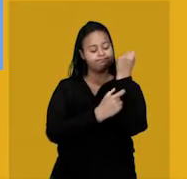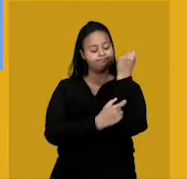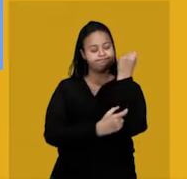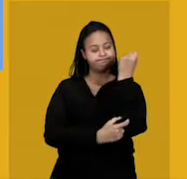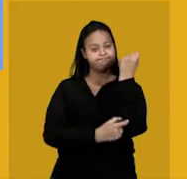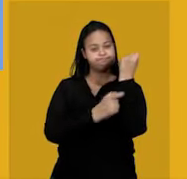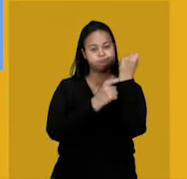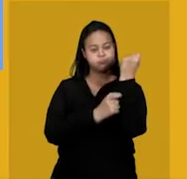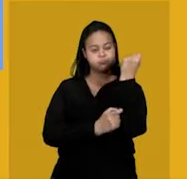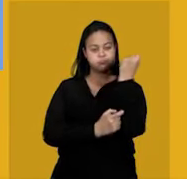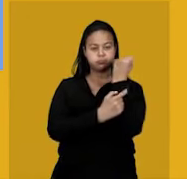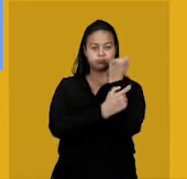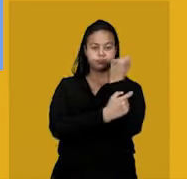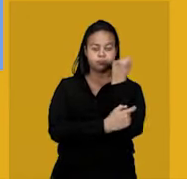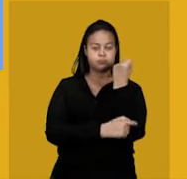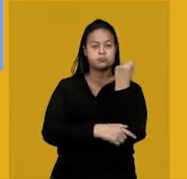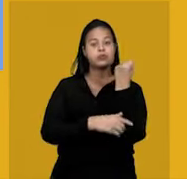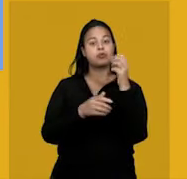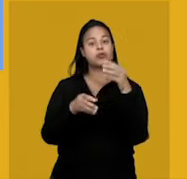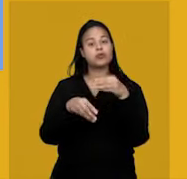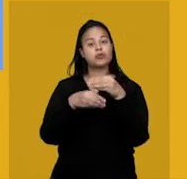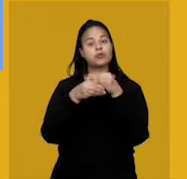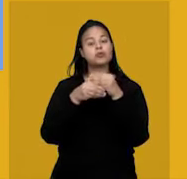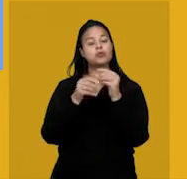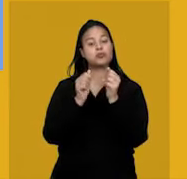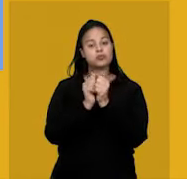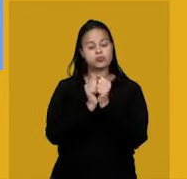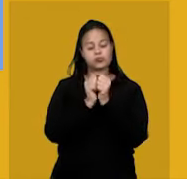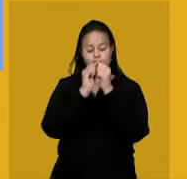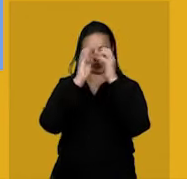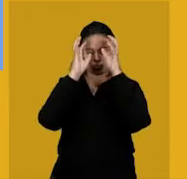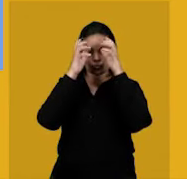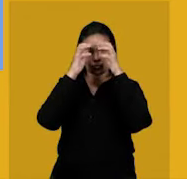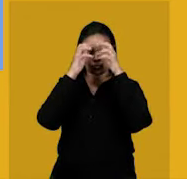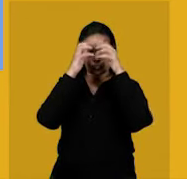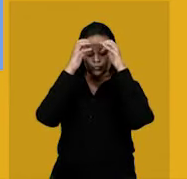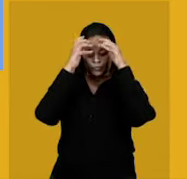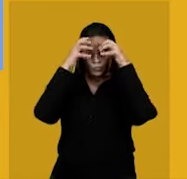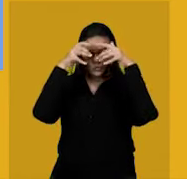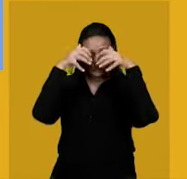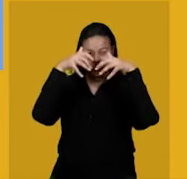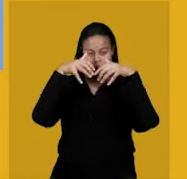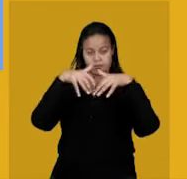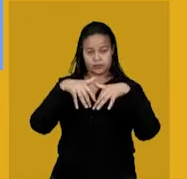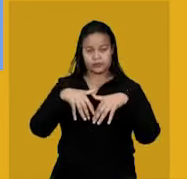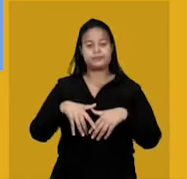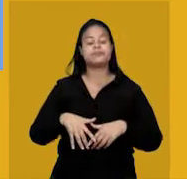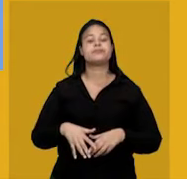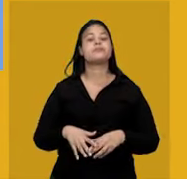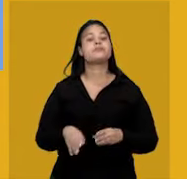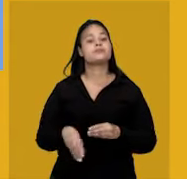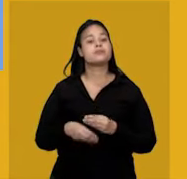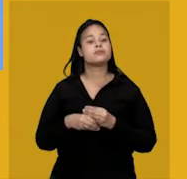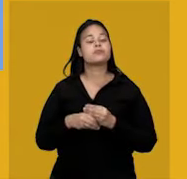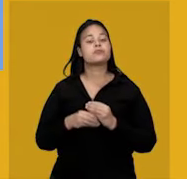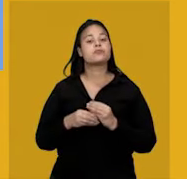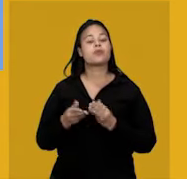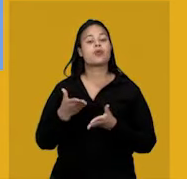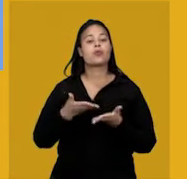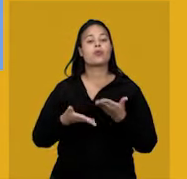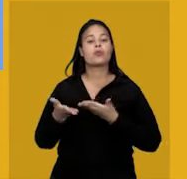fazem parte do sistema nervoso periférico e atuam garantindo a